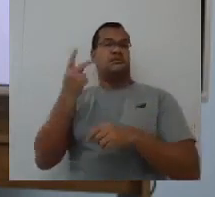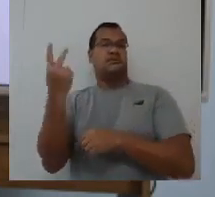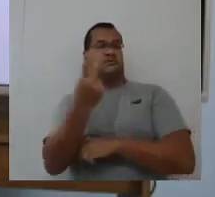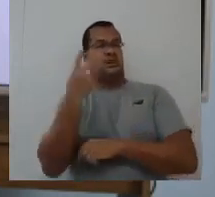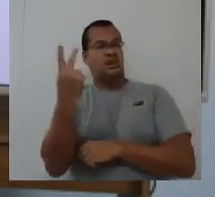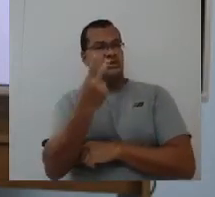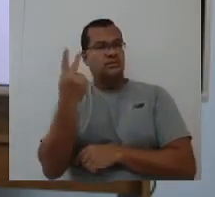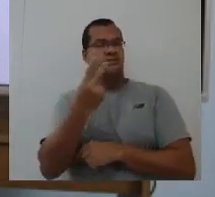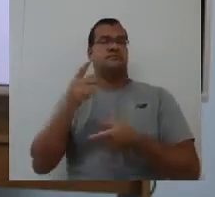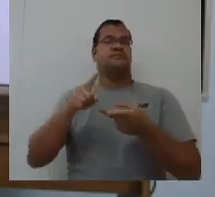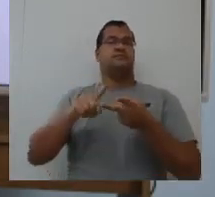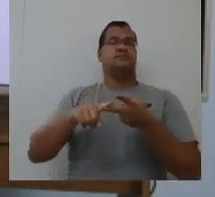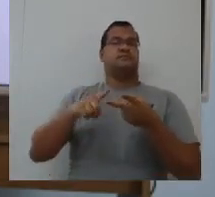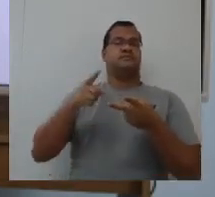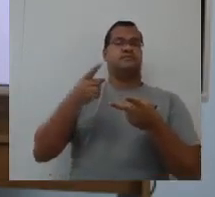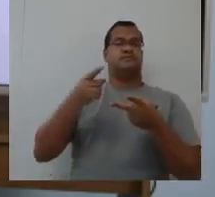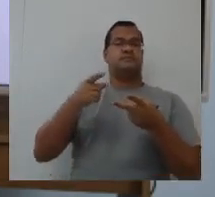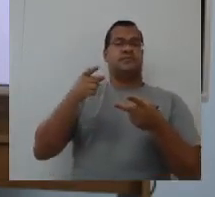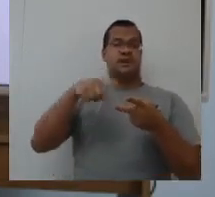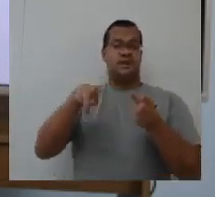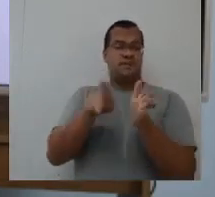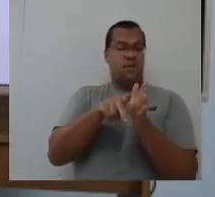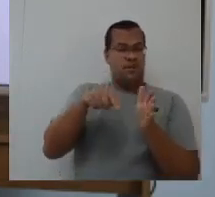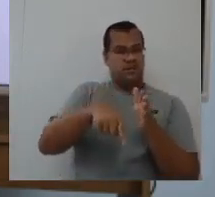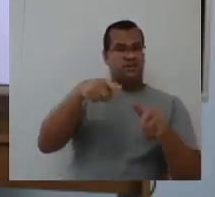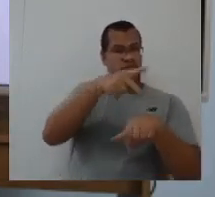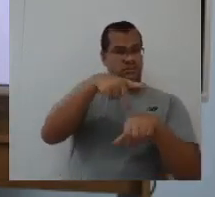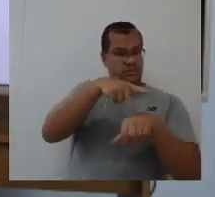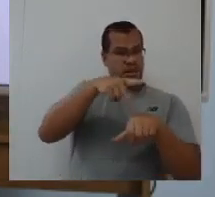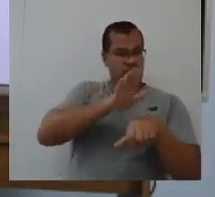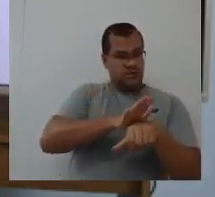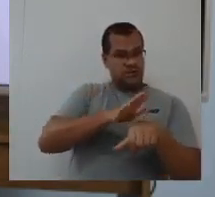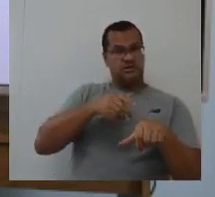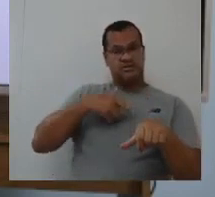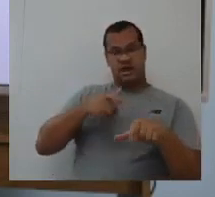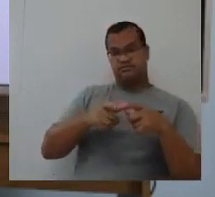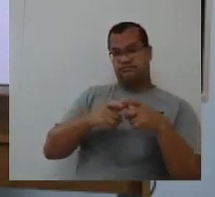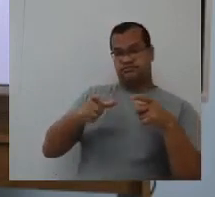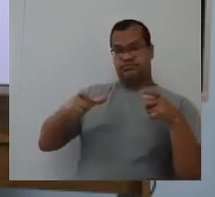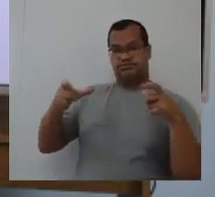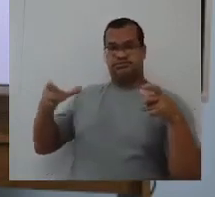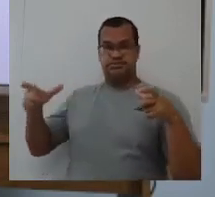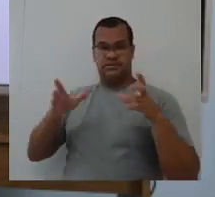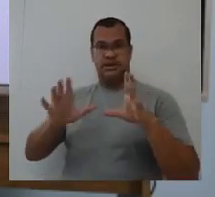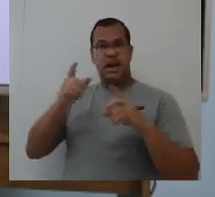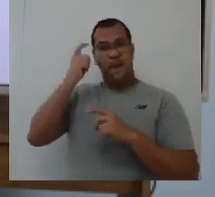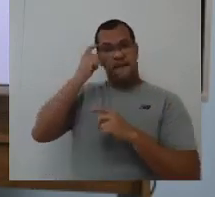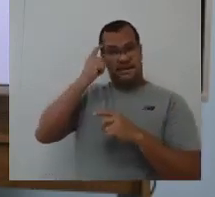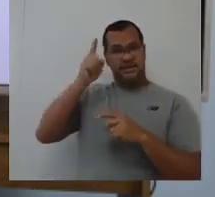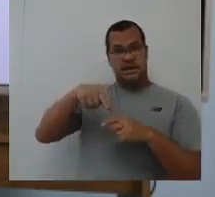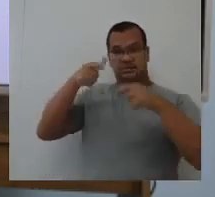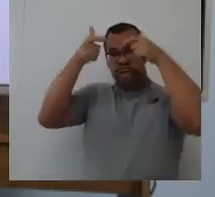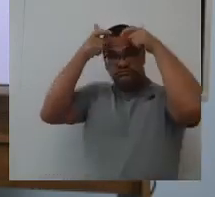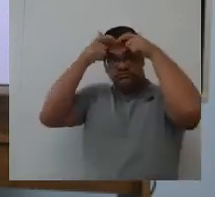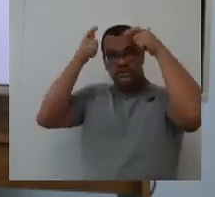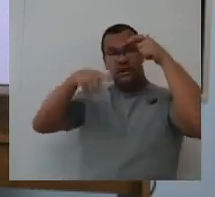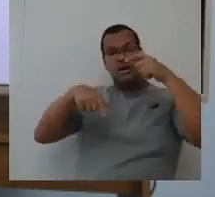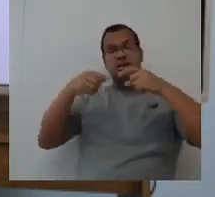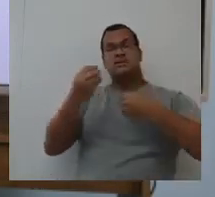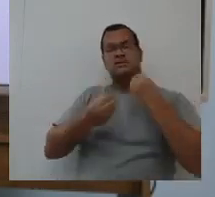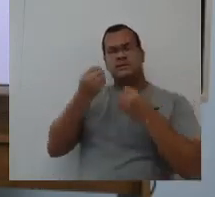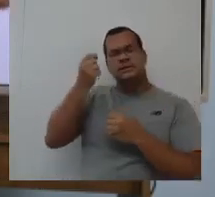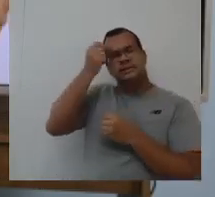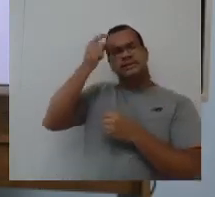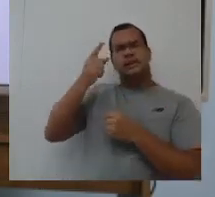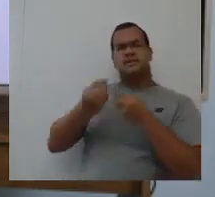valores, esses elementos que é de um território para outro no processo de expansão. Então o pensamento imperialista, ele traz isso, essa ideia